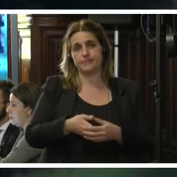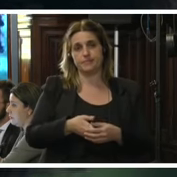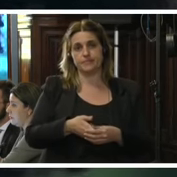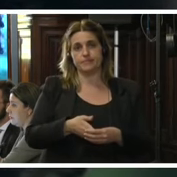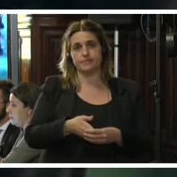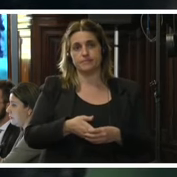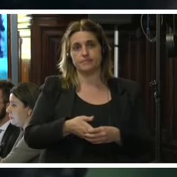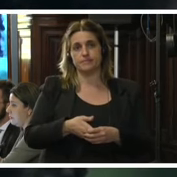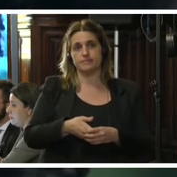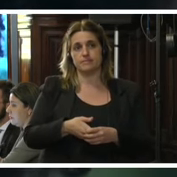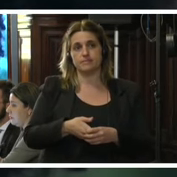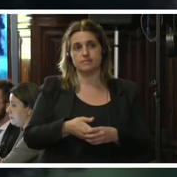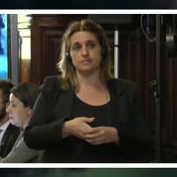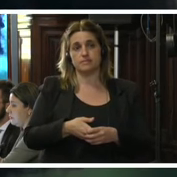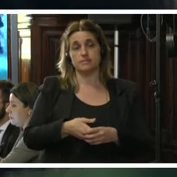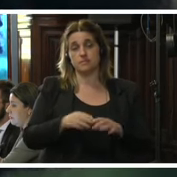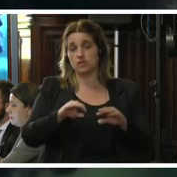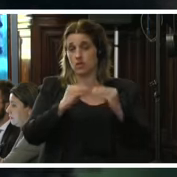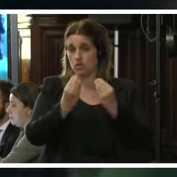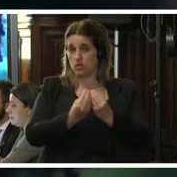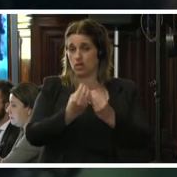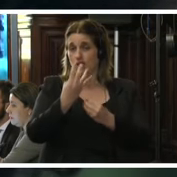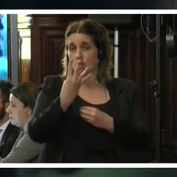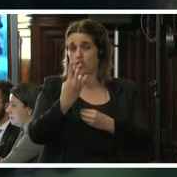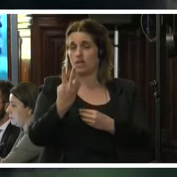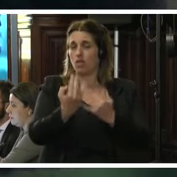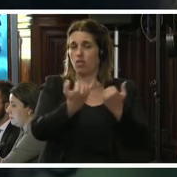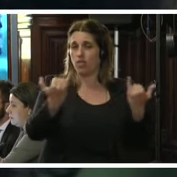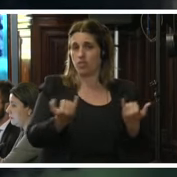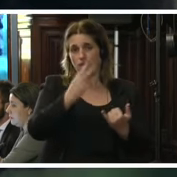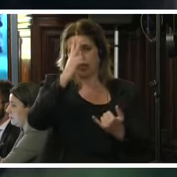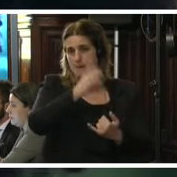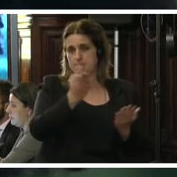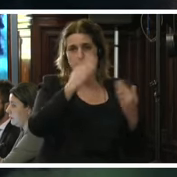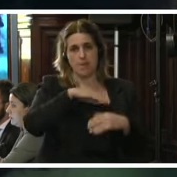Eu fiquei 42 dias, acabada sem falar.